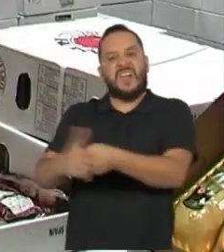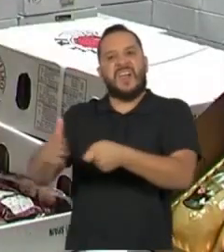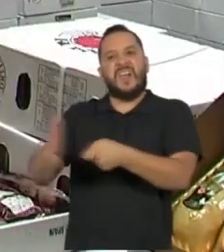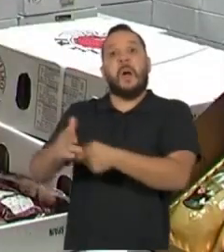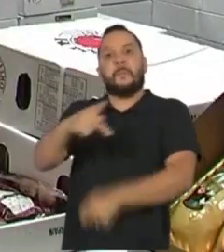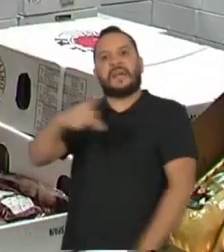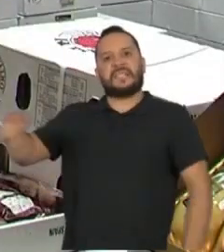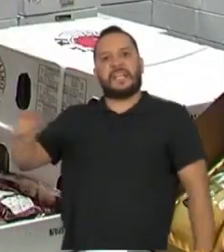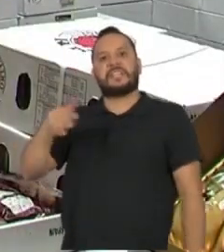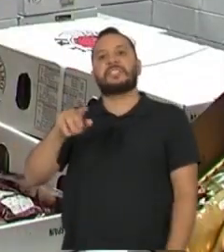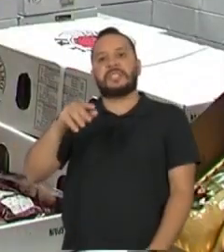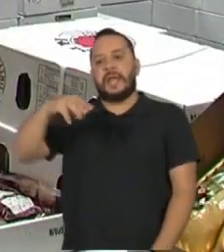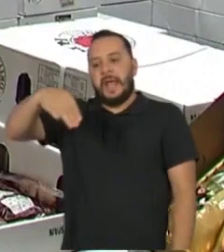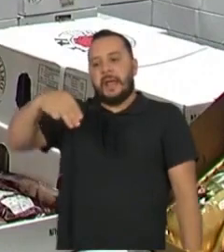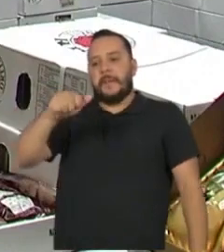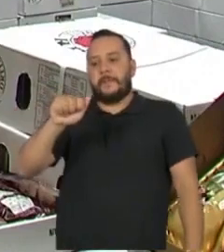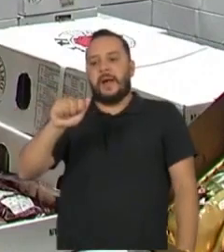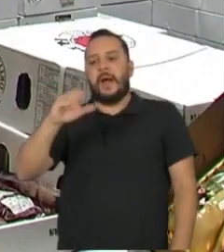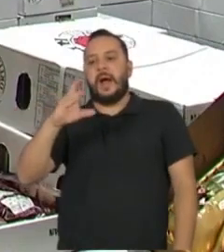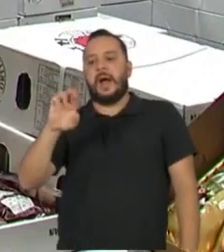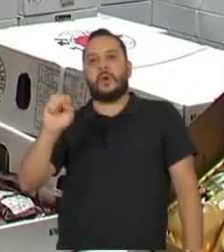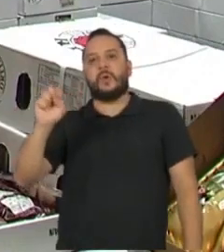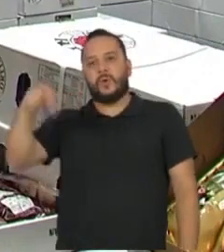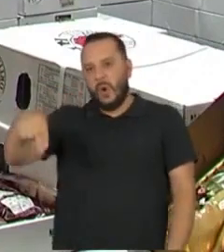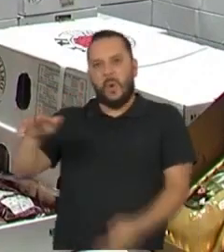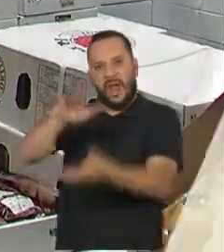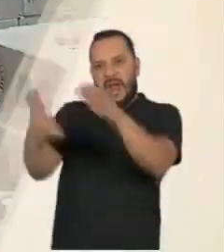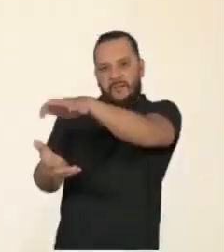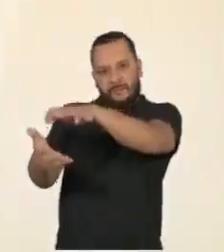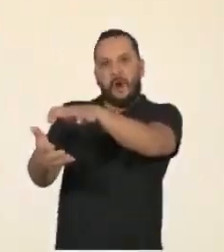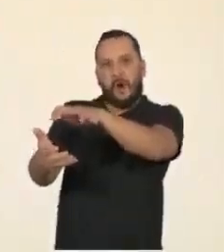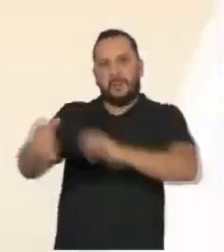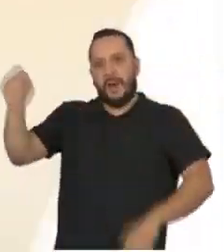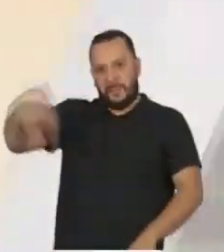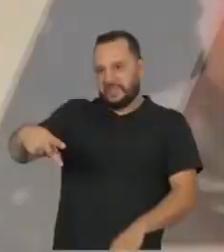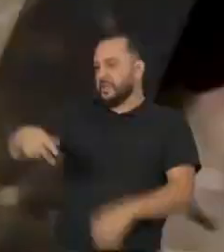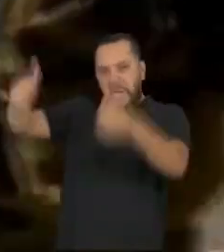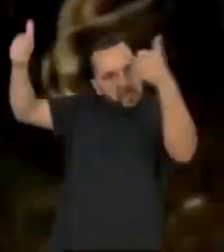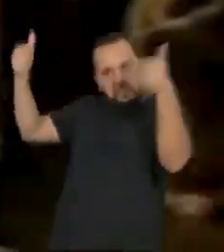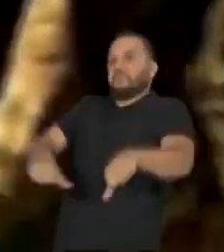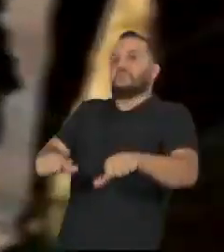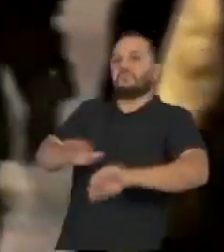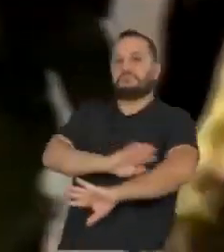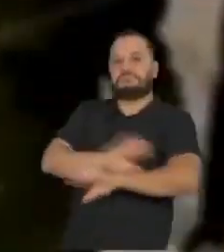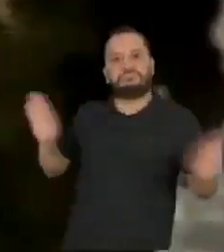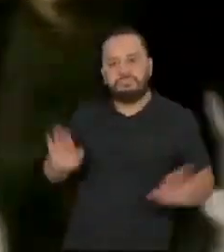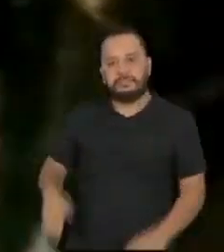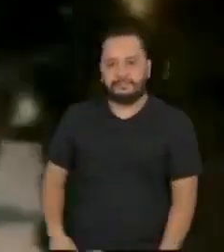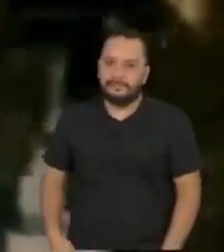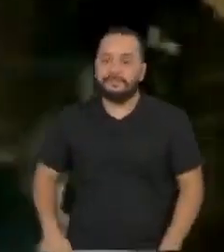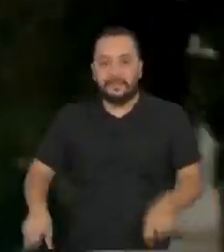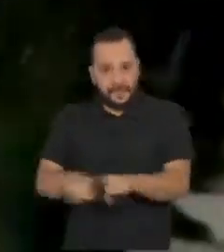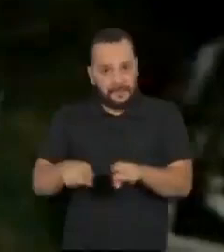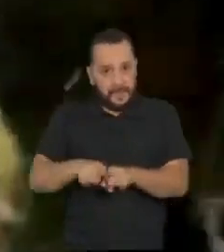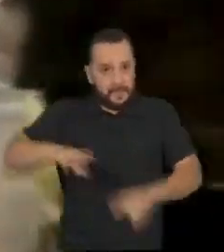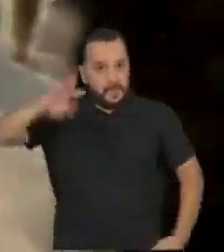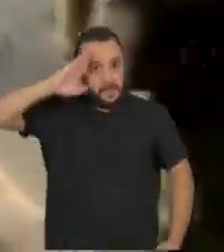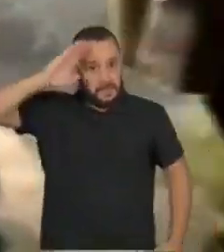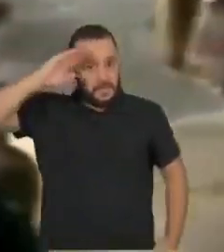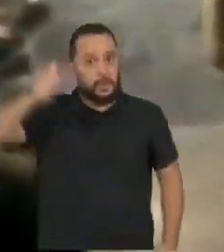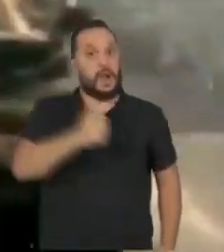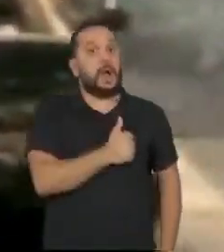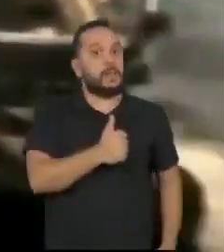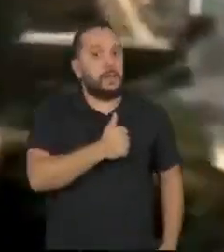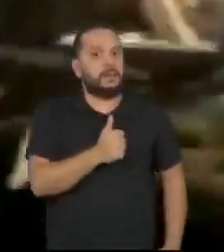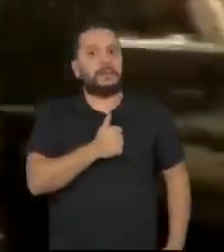a recuar no sistema de reforma de pensões da França. O exército do Canadá se